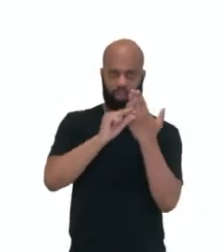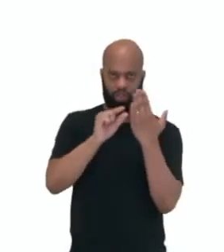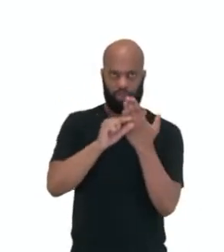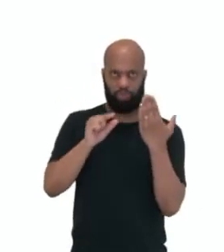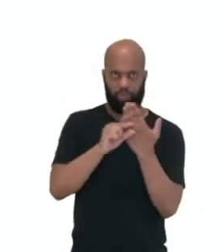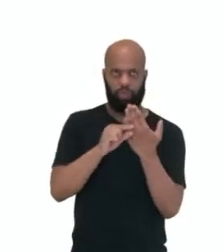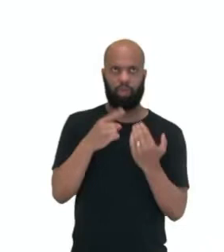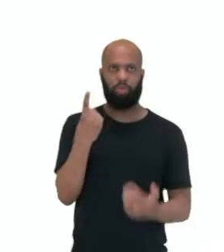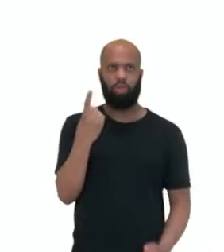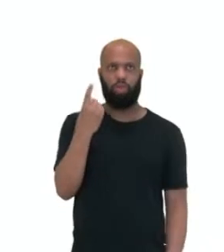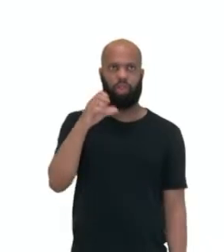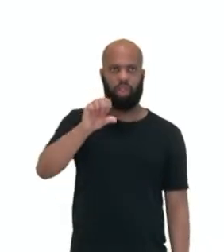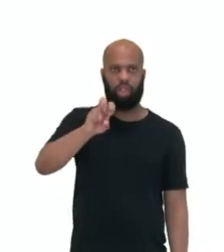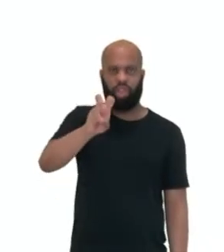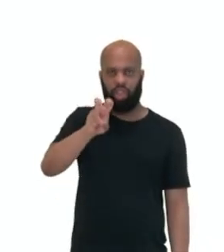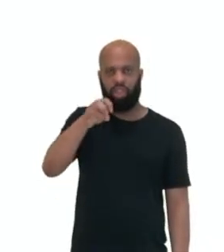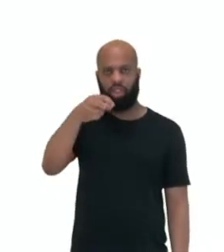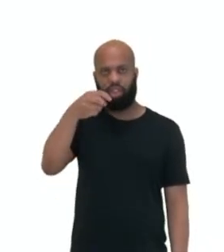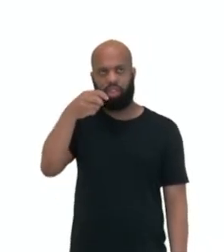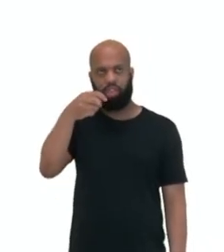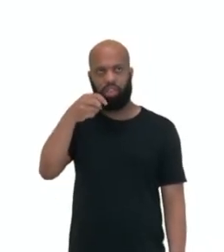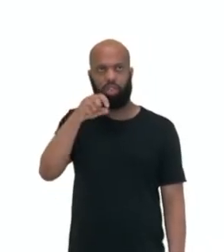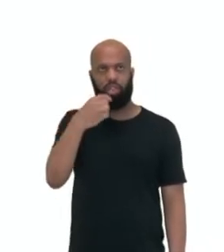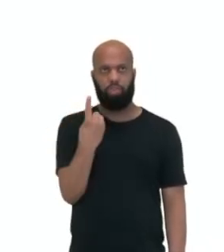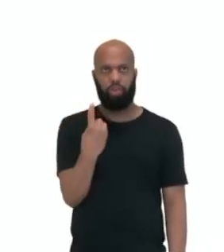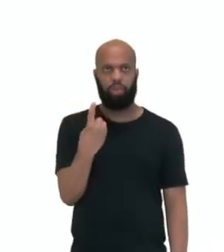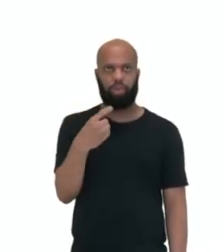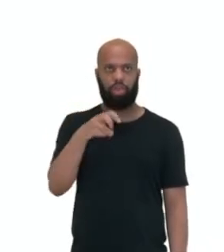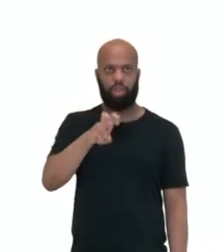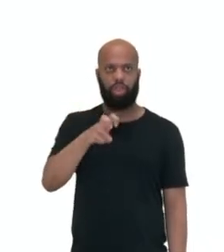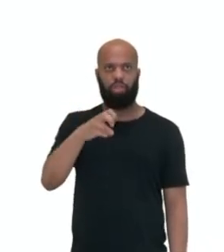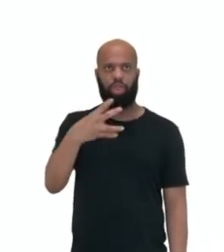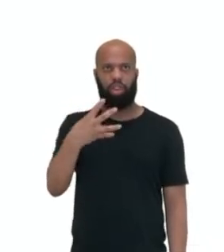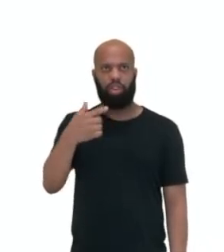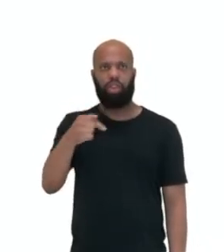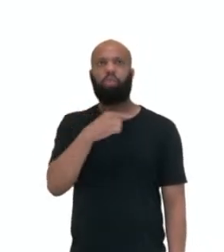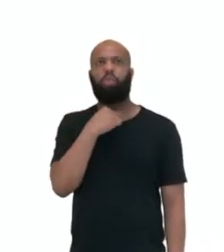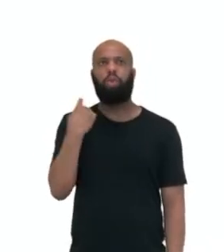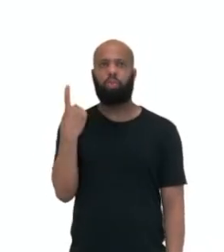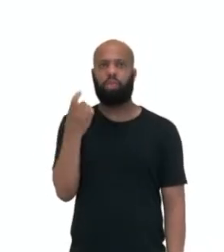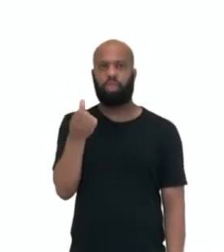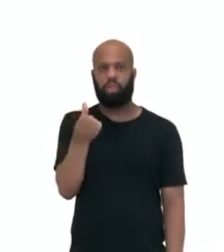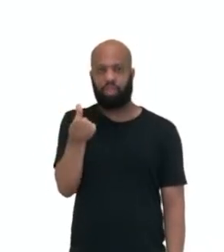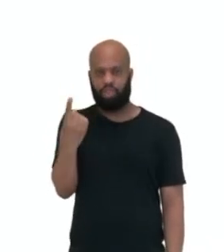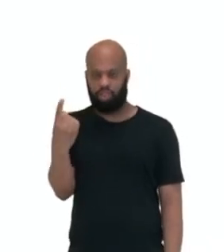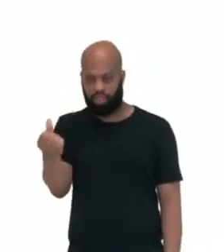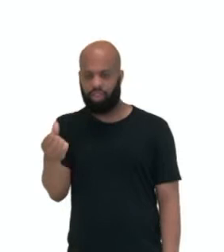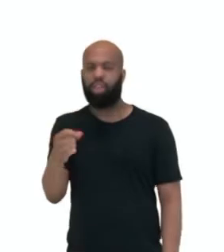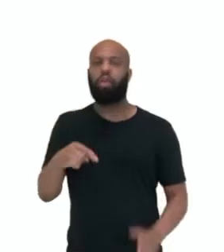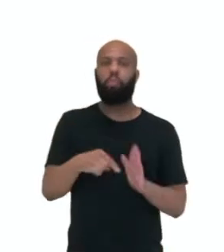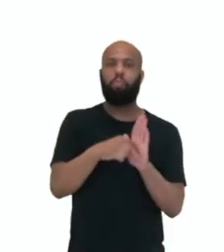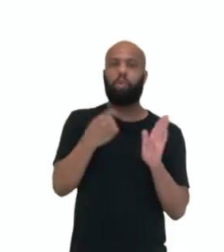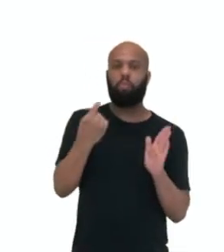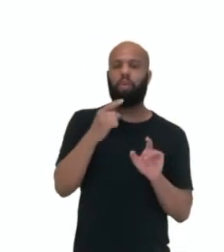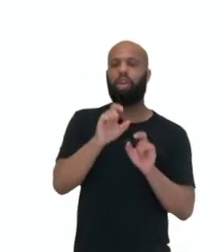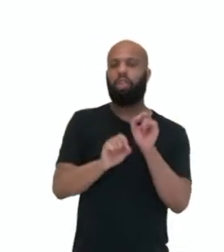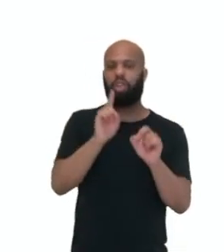a 1616 ele viveu e faleceu. Sua primeira edição publicada em Madrid no ano